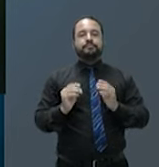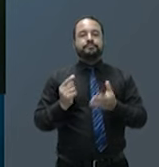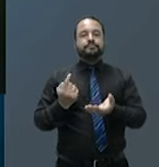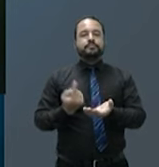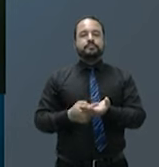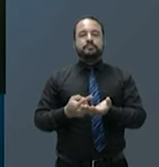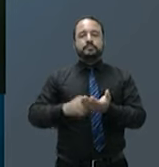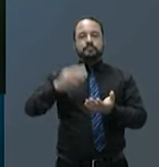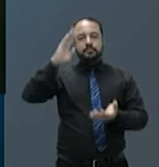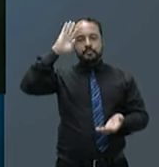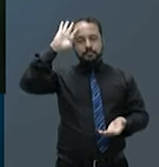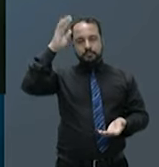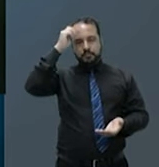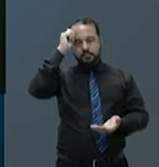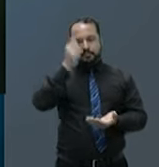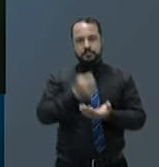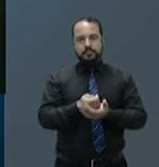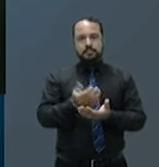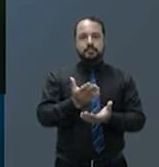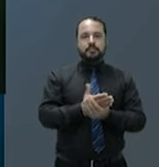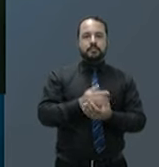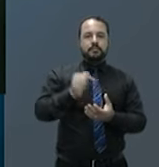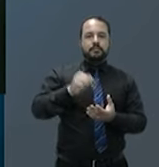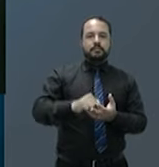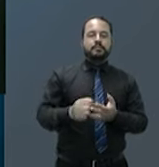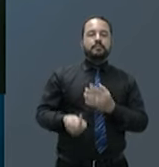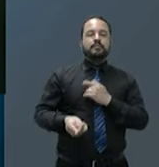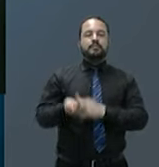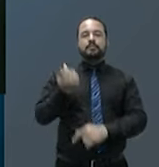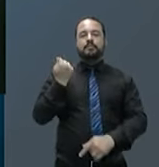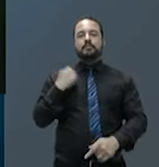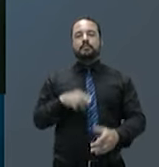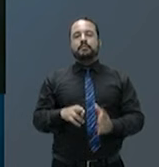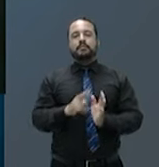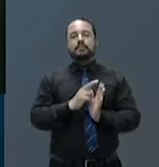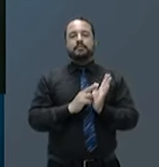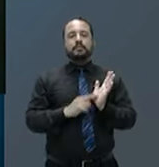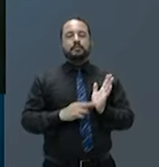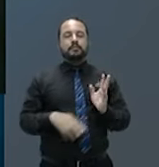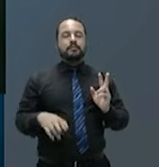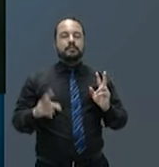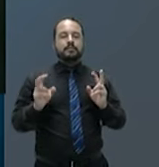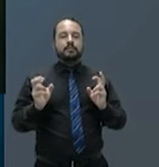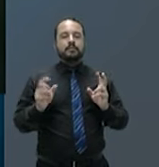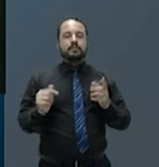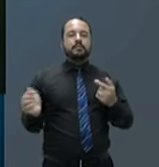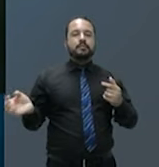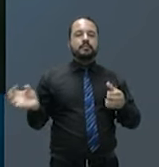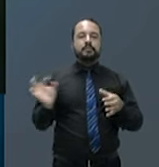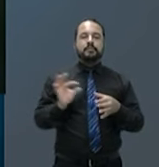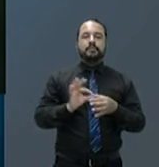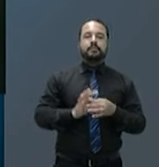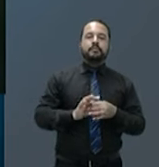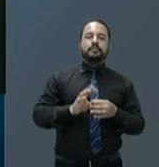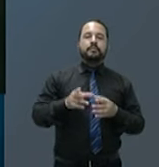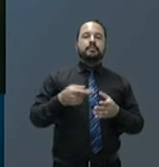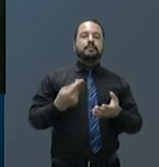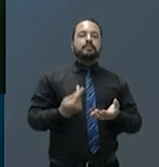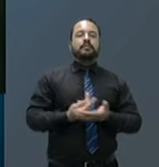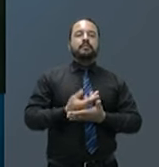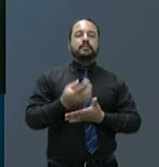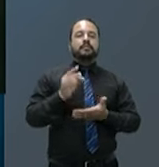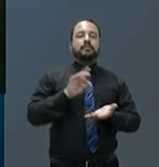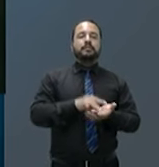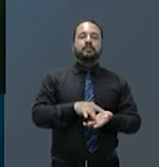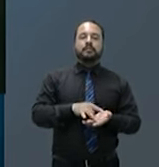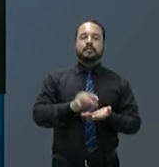recorrido, que a decisão monocrática do relator, aspas, nada mais fez do que aplicar ao caso concreto a orientação